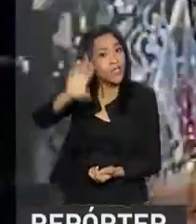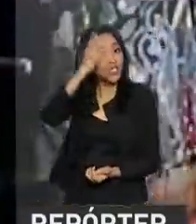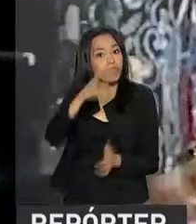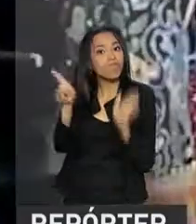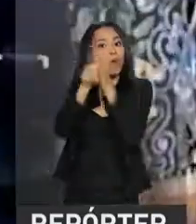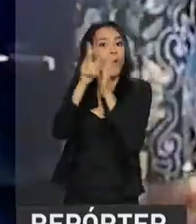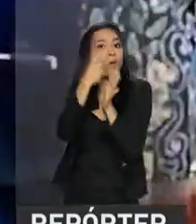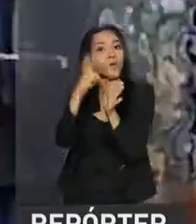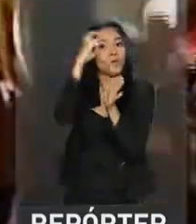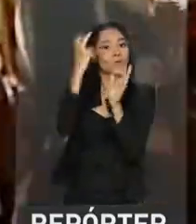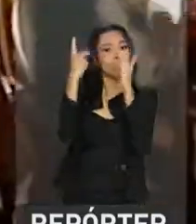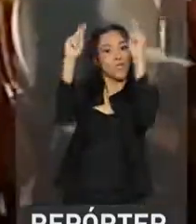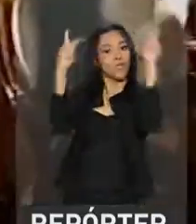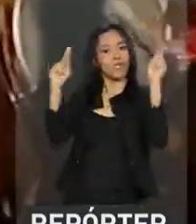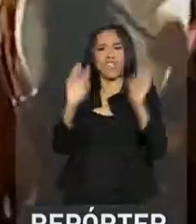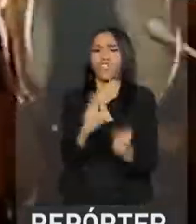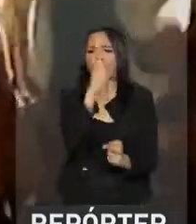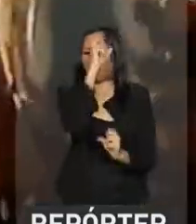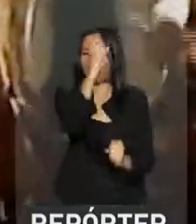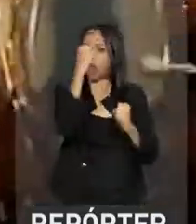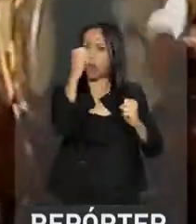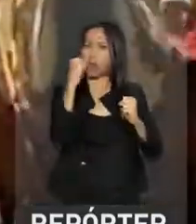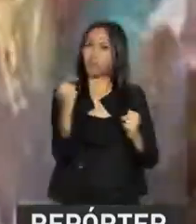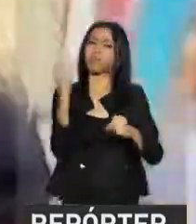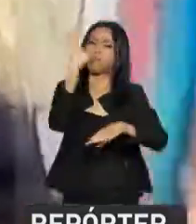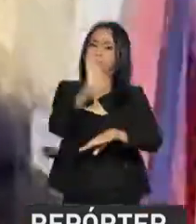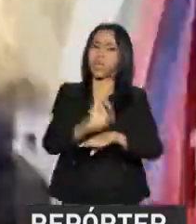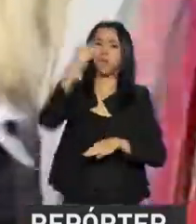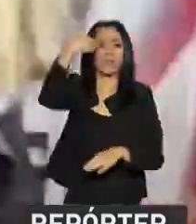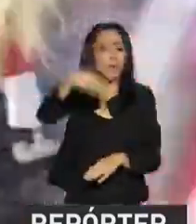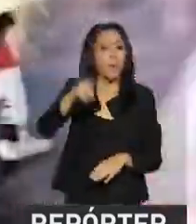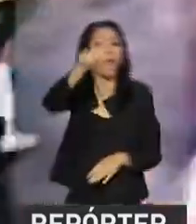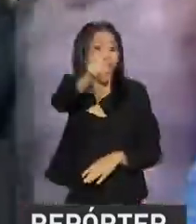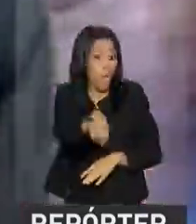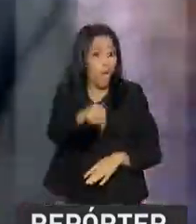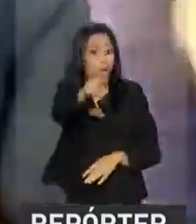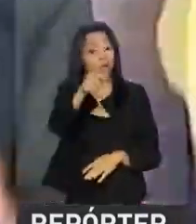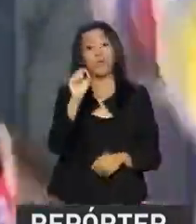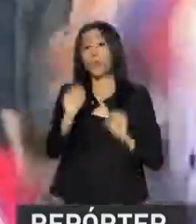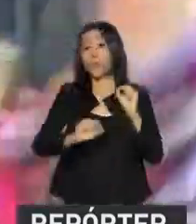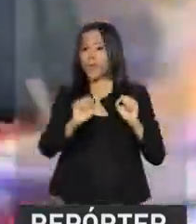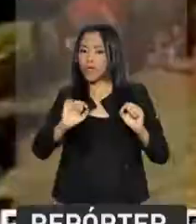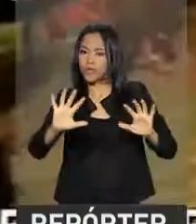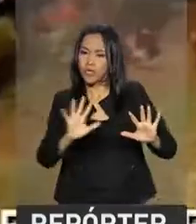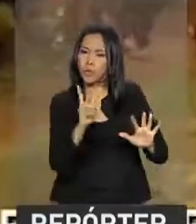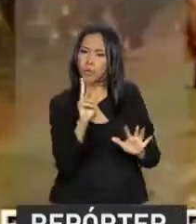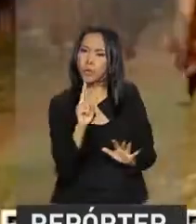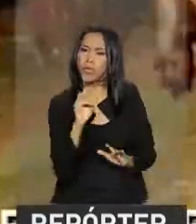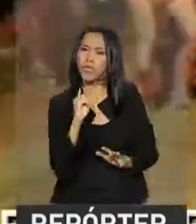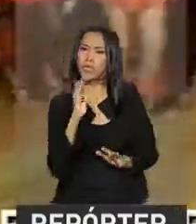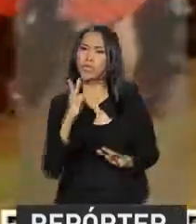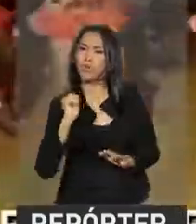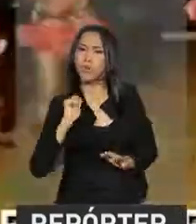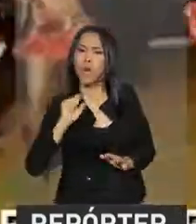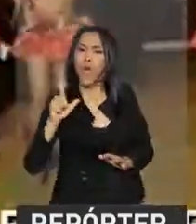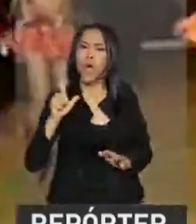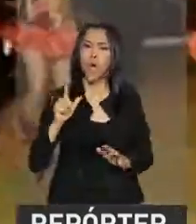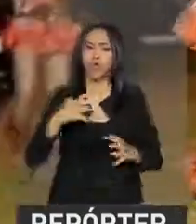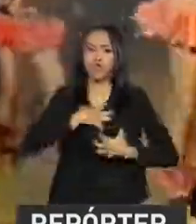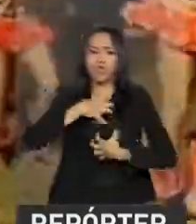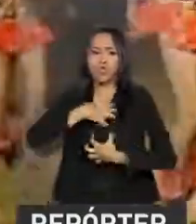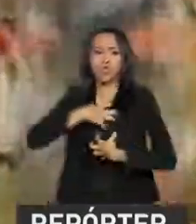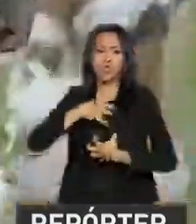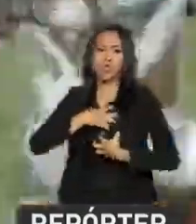mais fortemente em todo o estado do Maranhão, é também um complexo ritualístico que envolve formas de